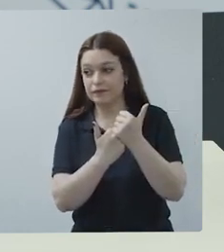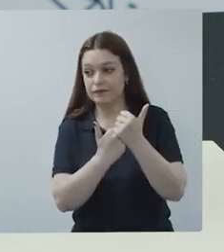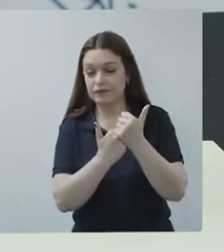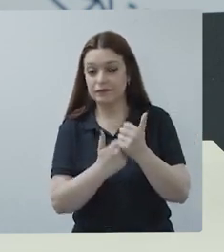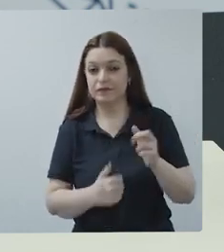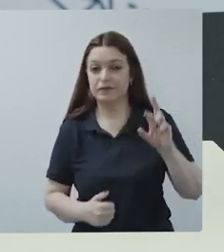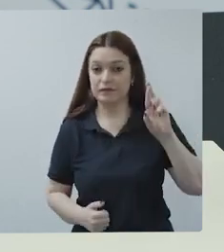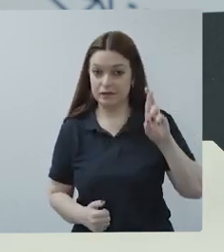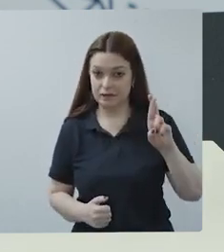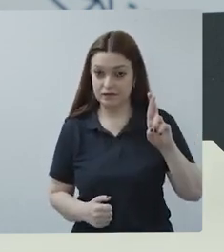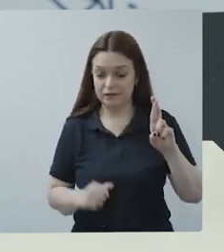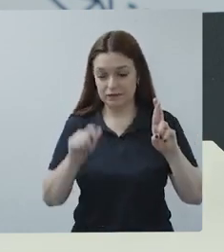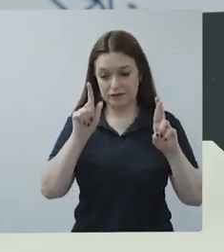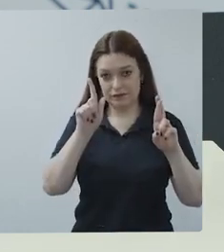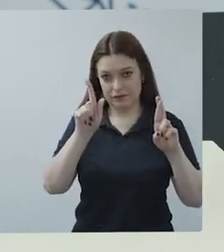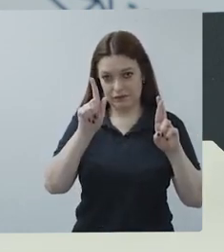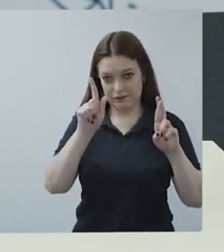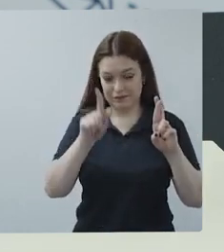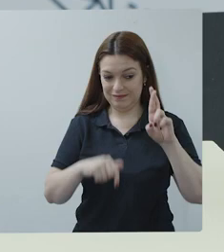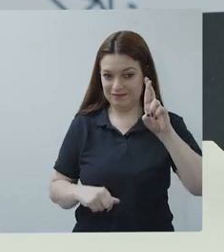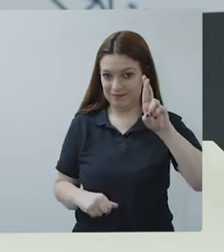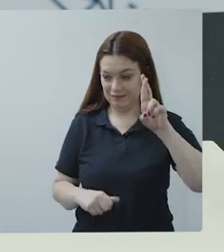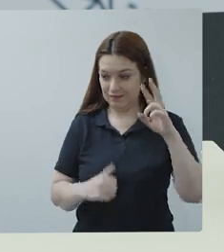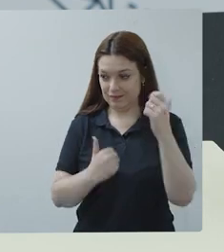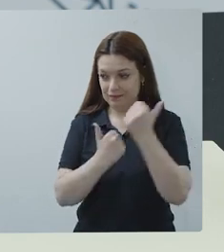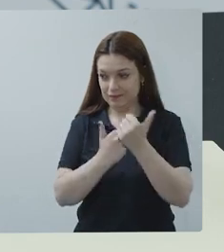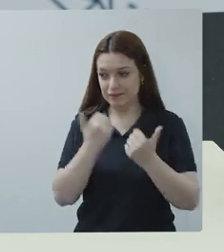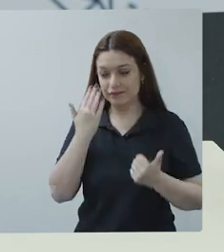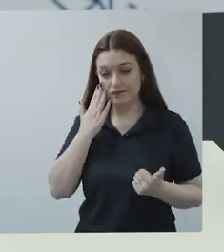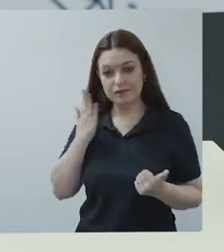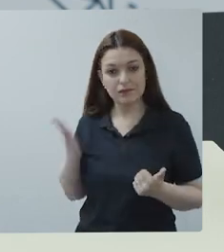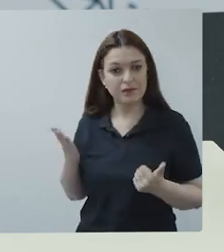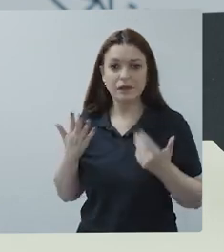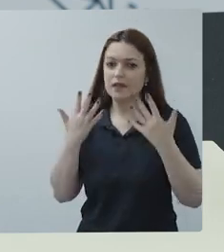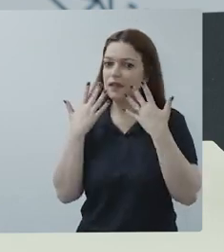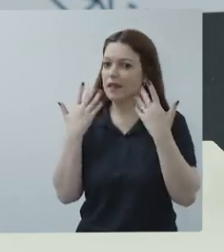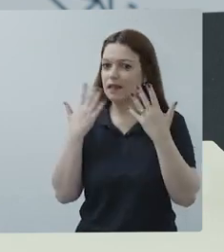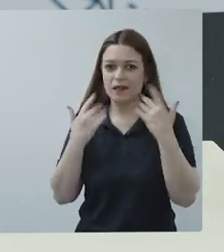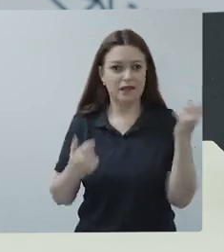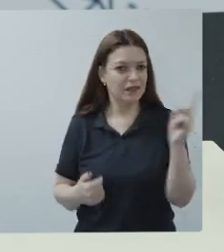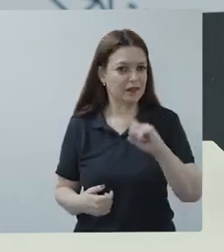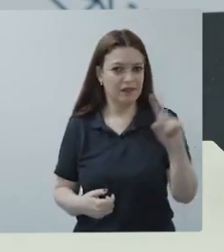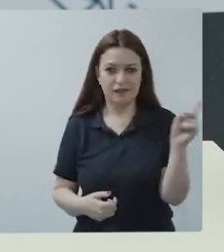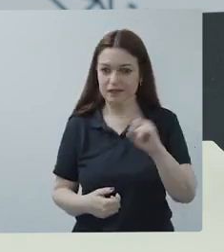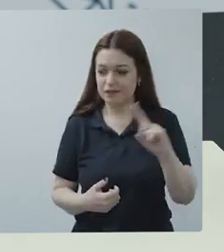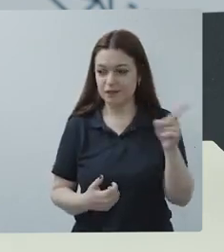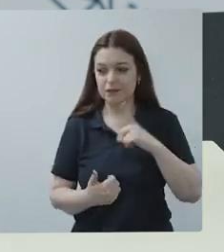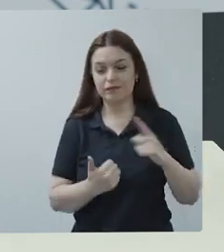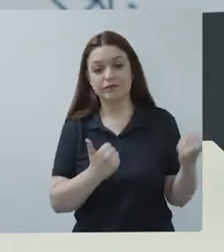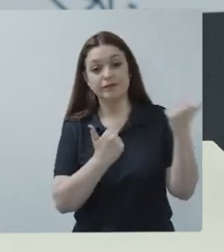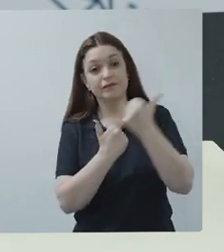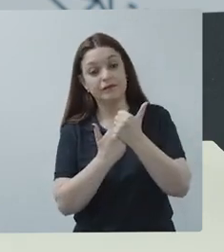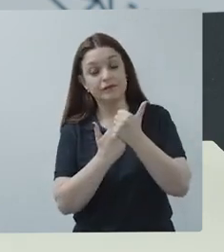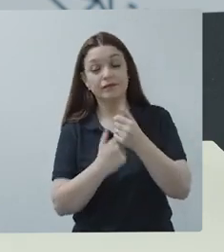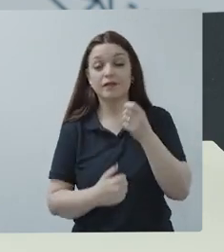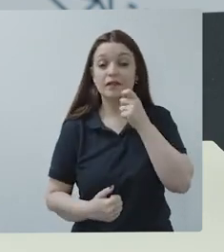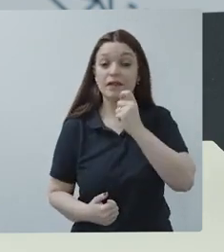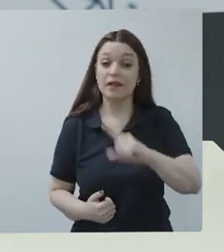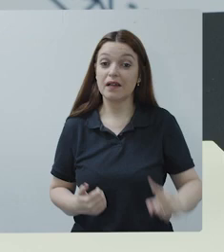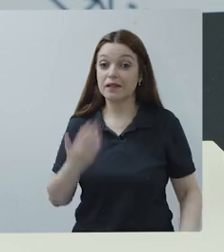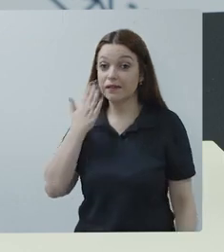trocar o G pela letra R, não tenho mais gato. Agora eu tenho